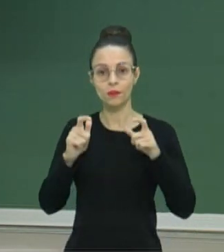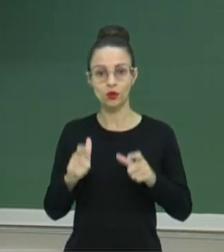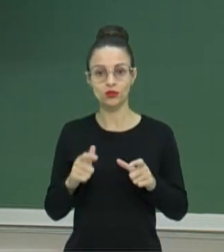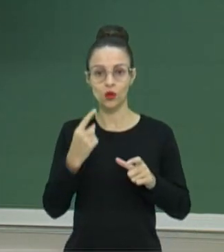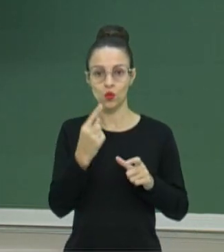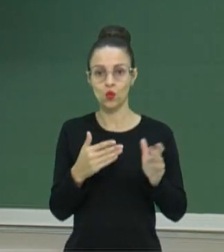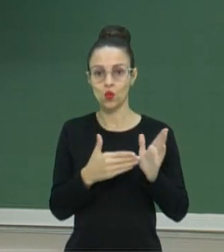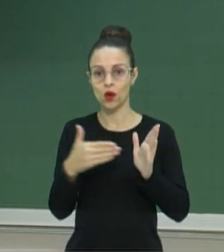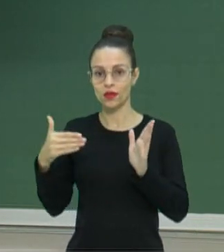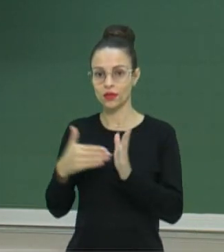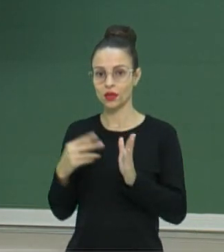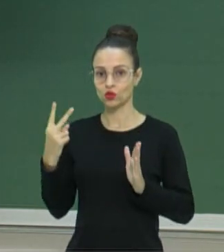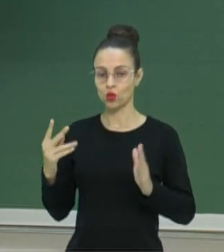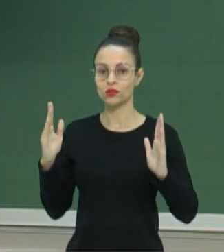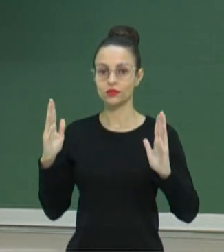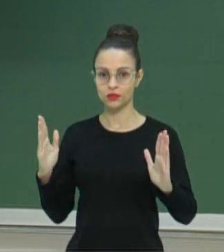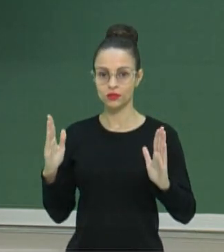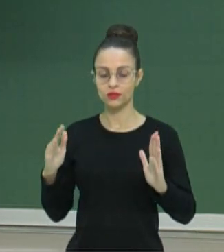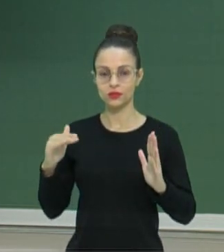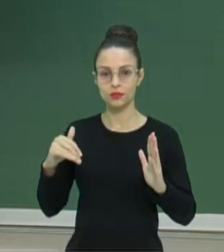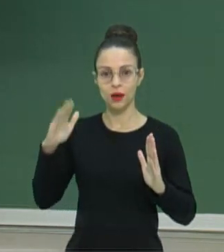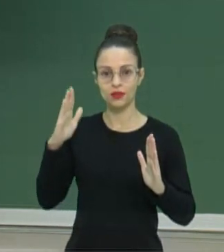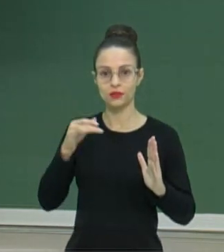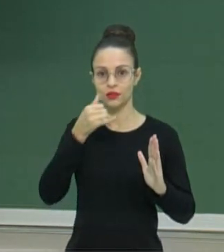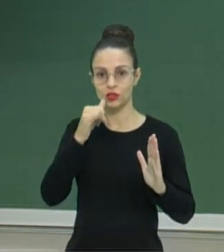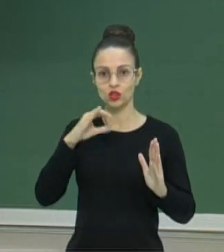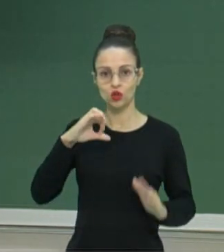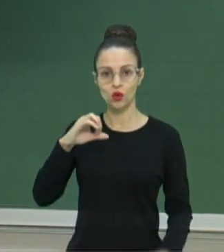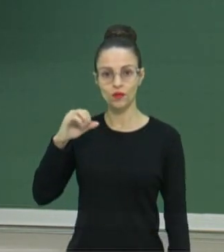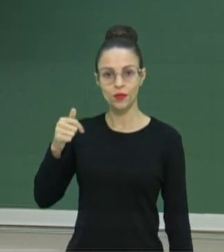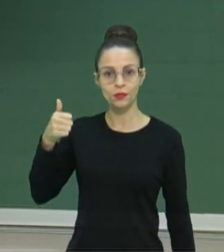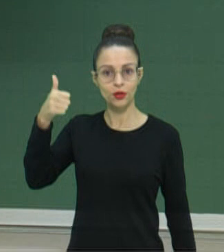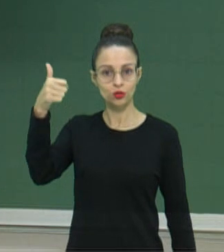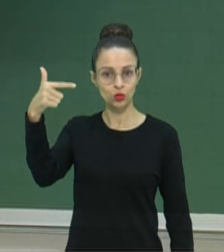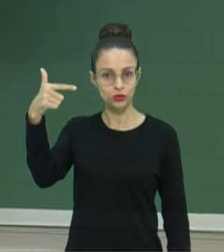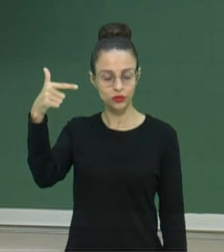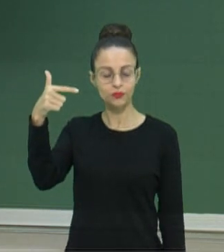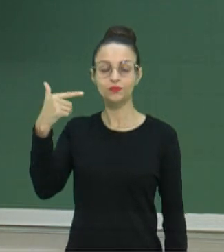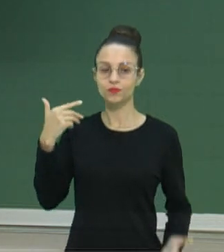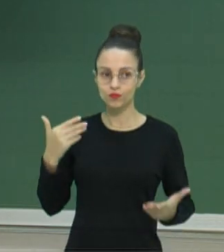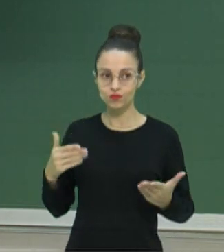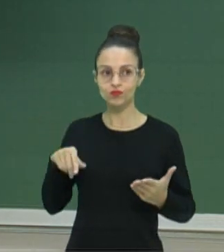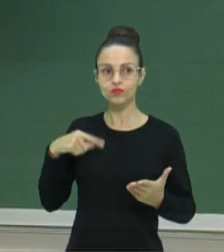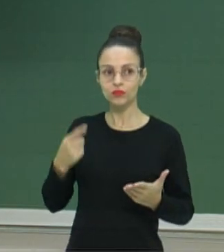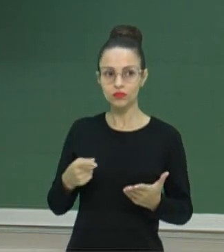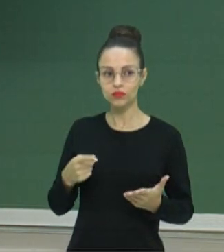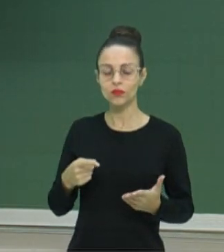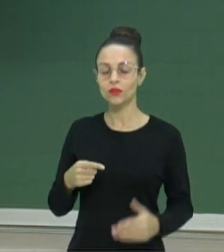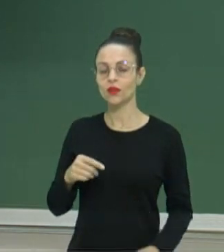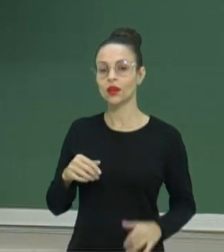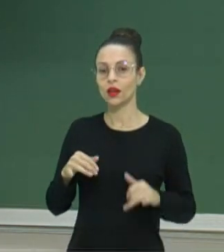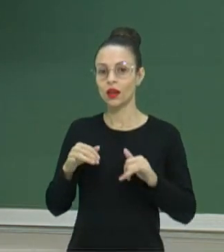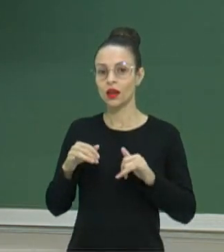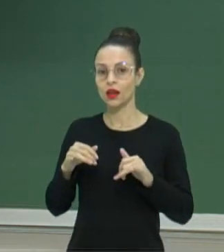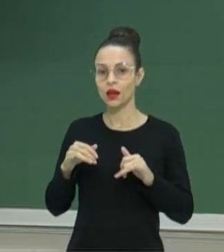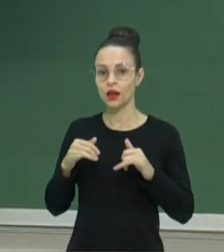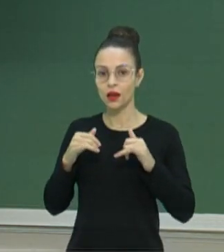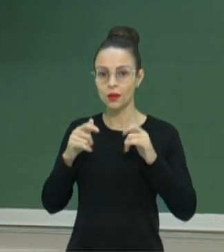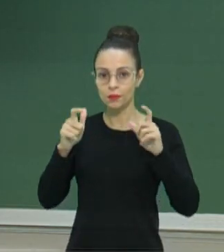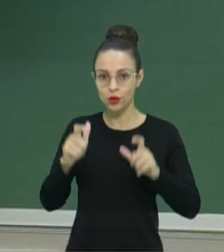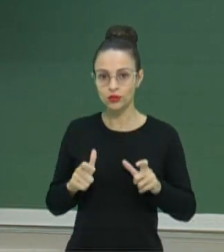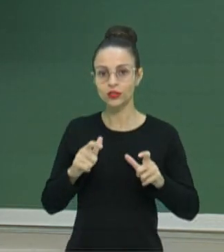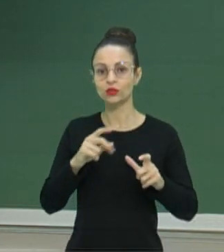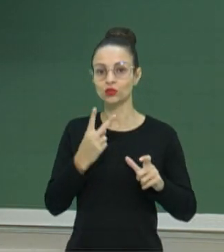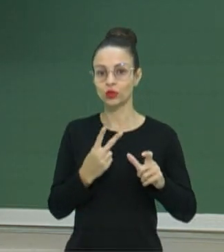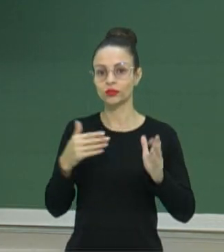1 até a posição 2, a energia sobe de 9 para 12. Depois da posição 2 até a posição 5,